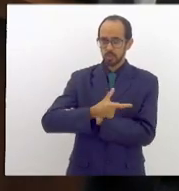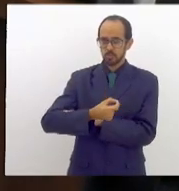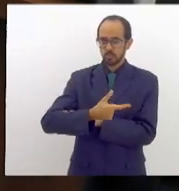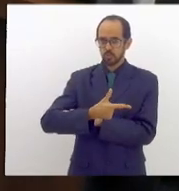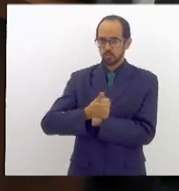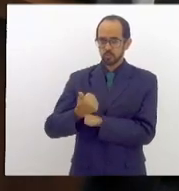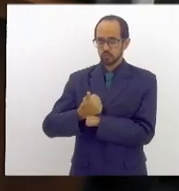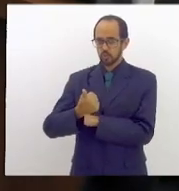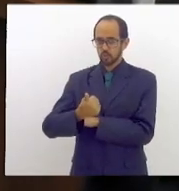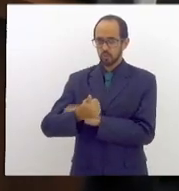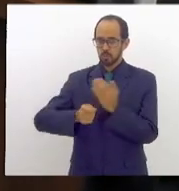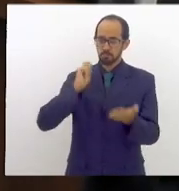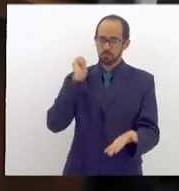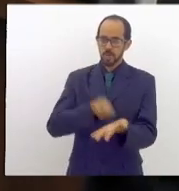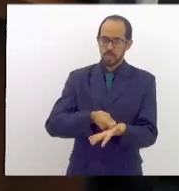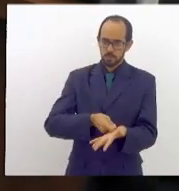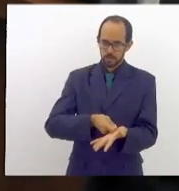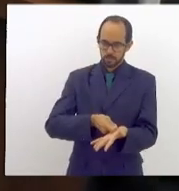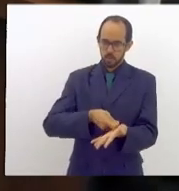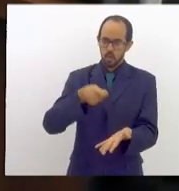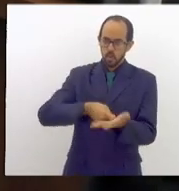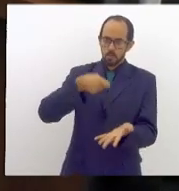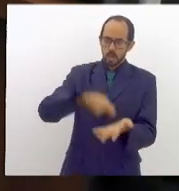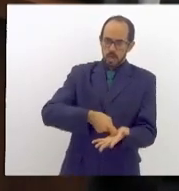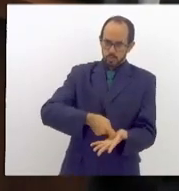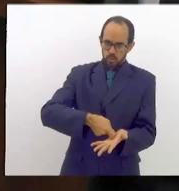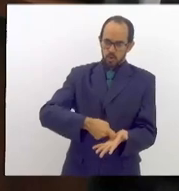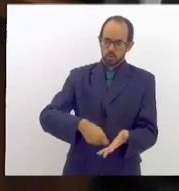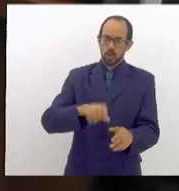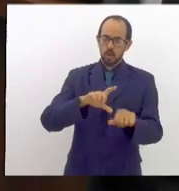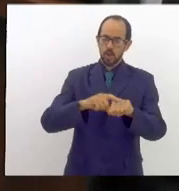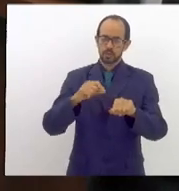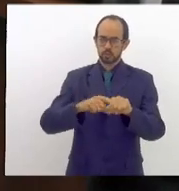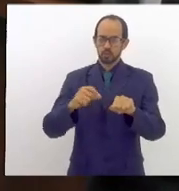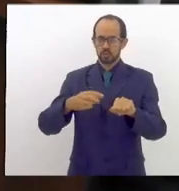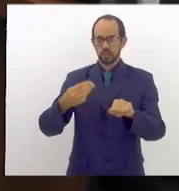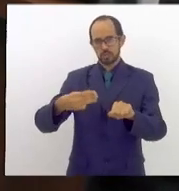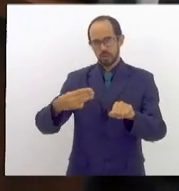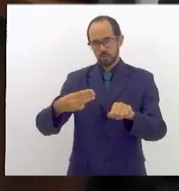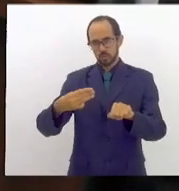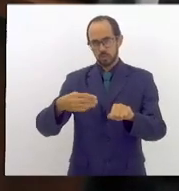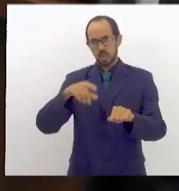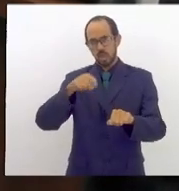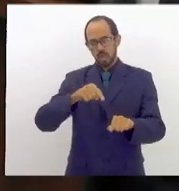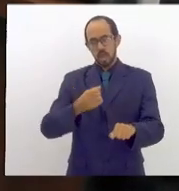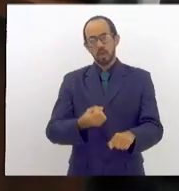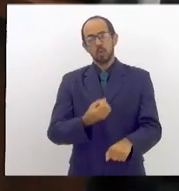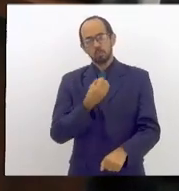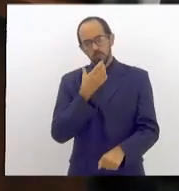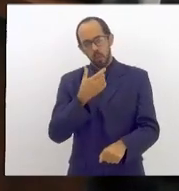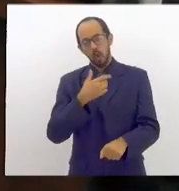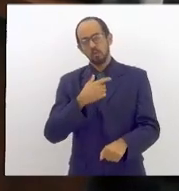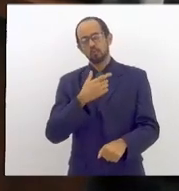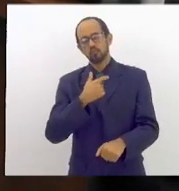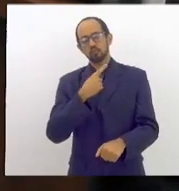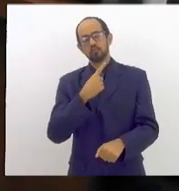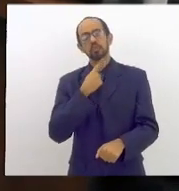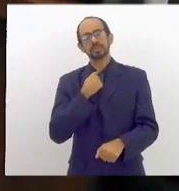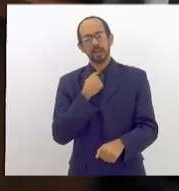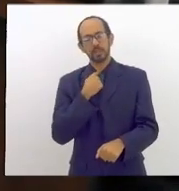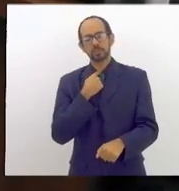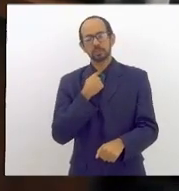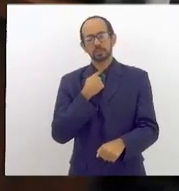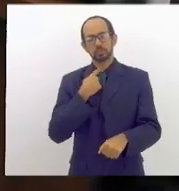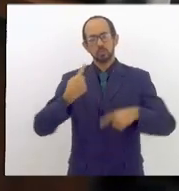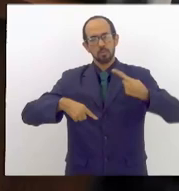mandar mental obrigatório ao artigo 3º apenas ao artigo 3º se é um pouco de boa vontade de bom senso de compromisso com